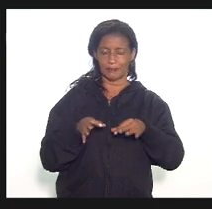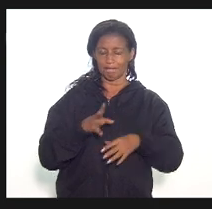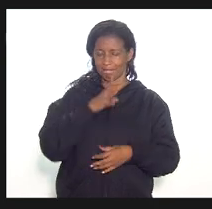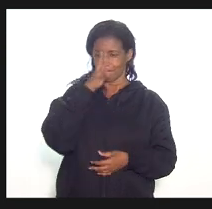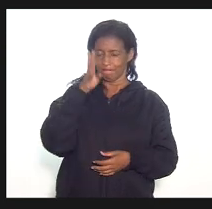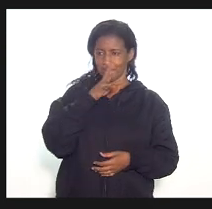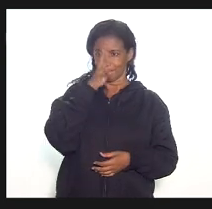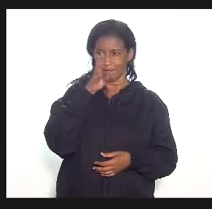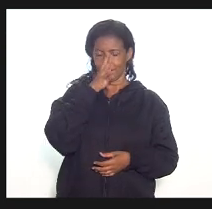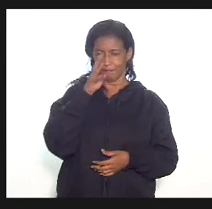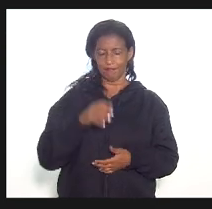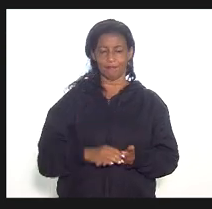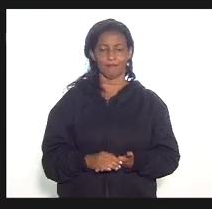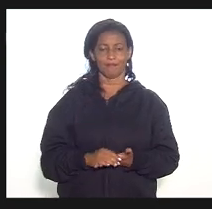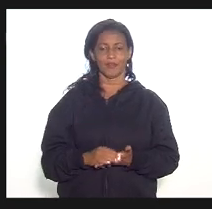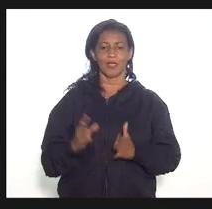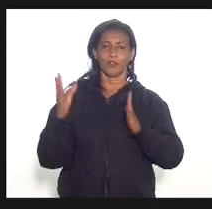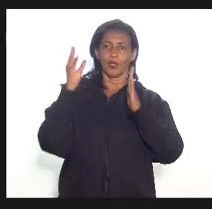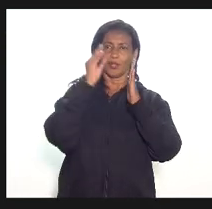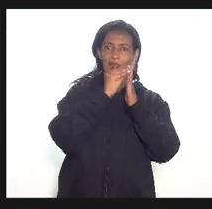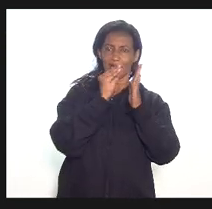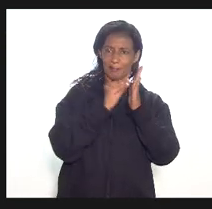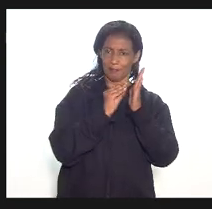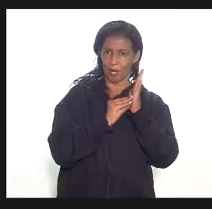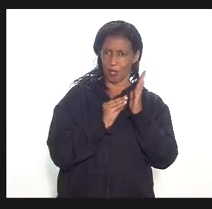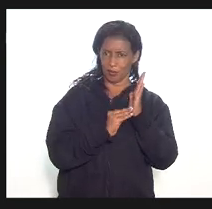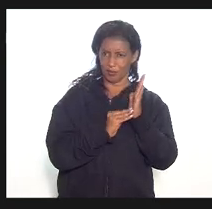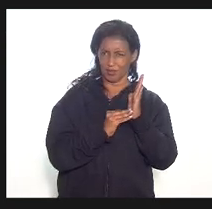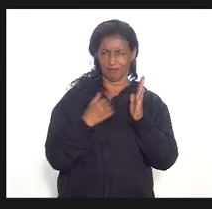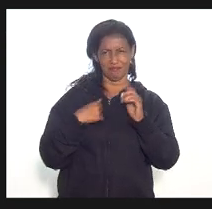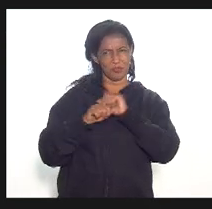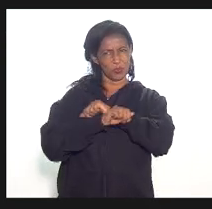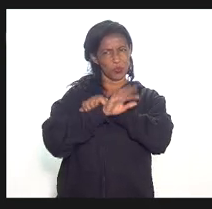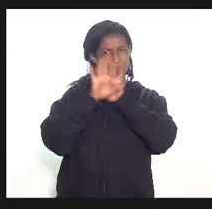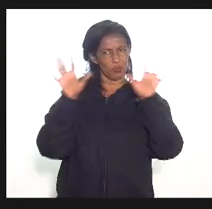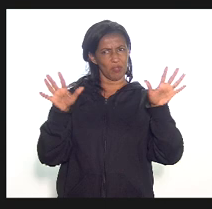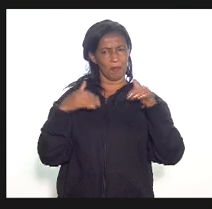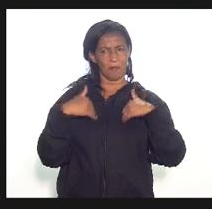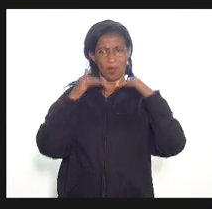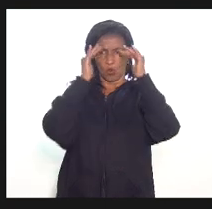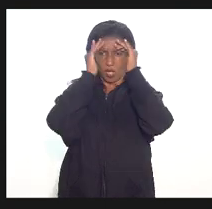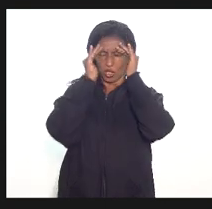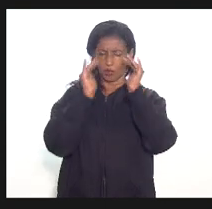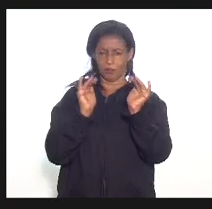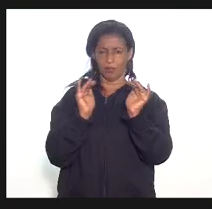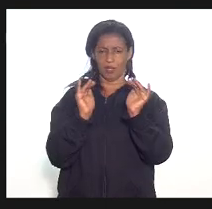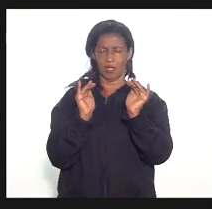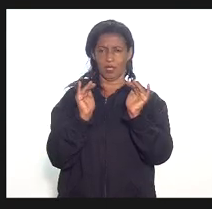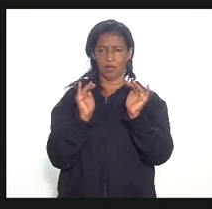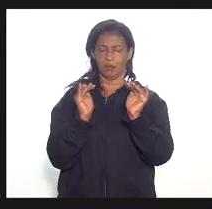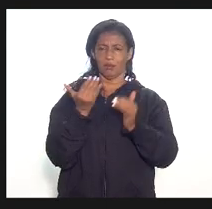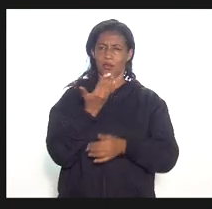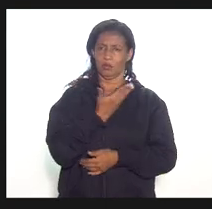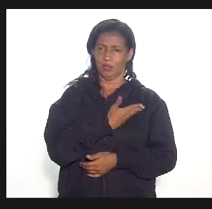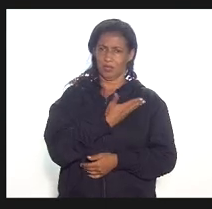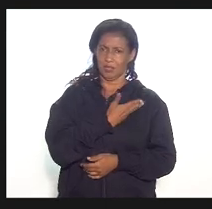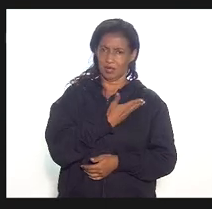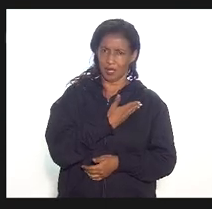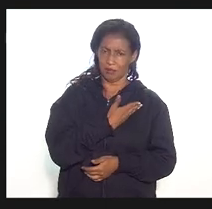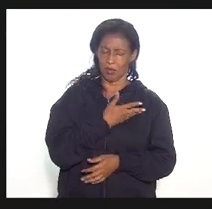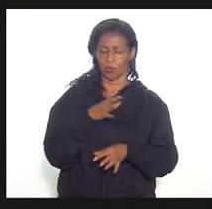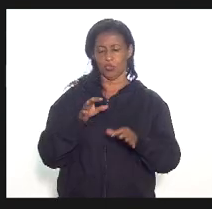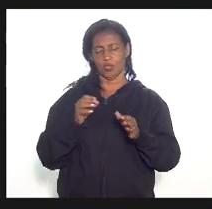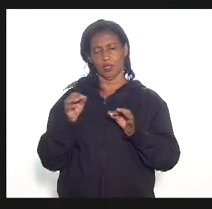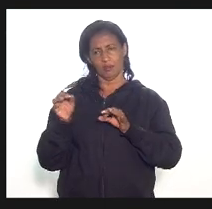absurdo que foi colocado em pauta e eu queria deixar bem claro o meu respeito pelos colegas que fizeram o